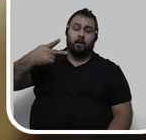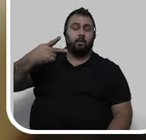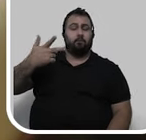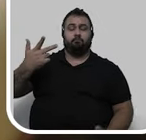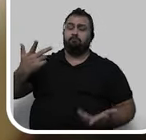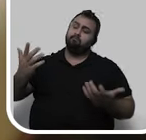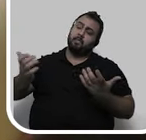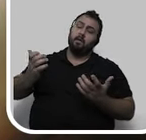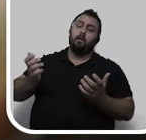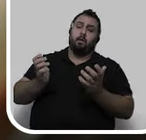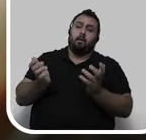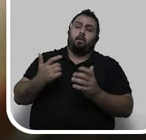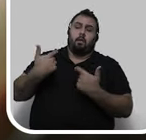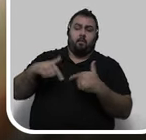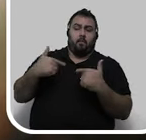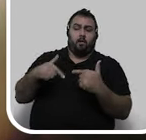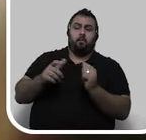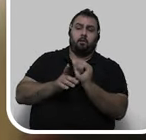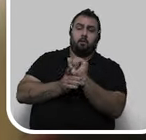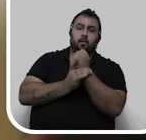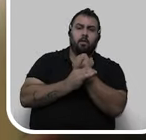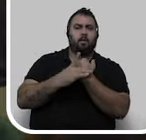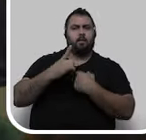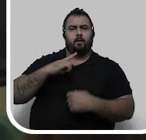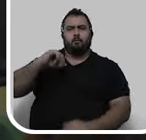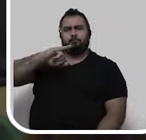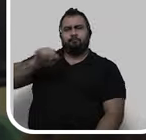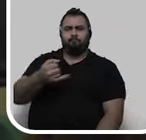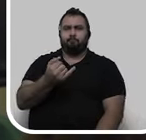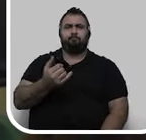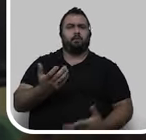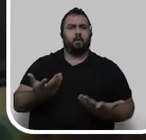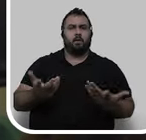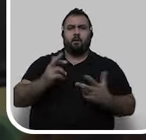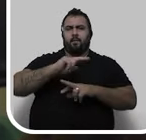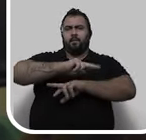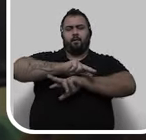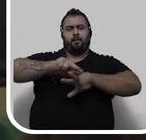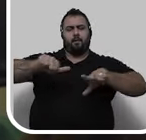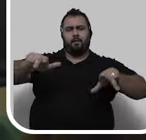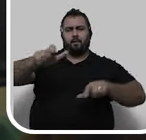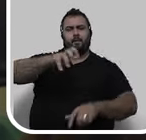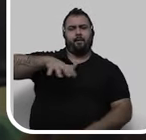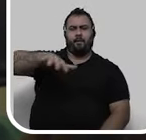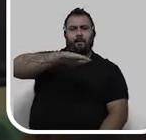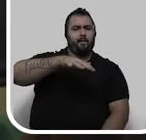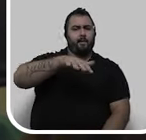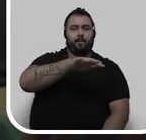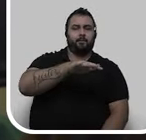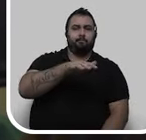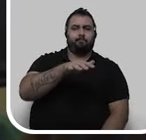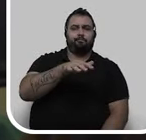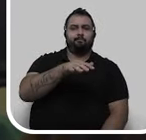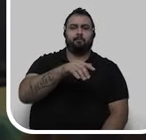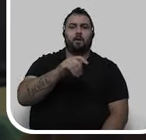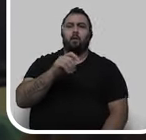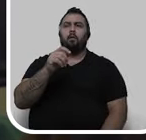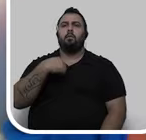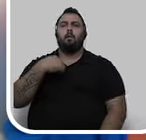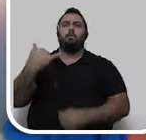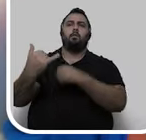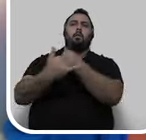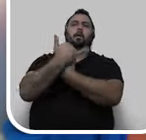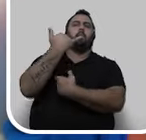vir trabalhar com segurança, que tem muita oportunidade em vários setores, não se iludam com, eu quero